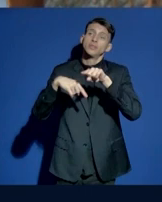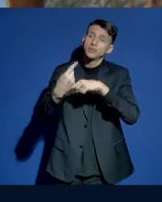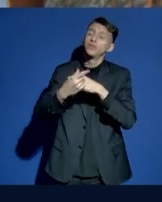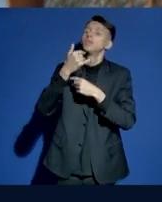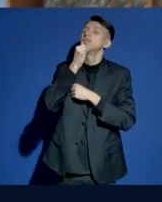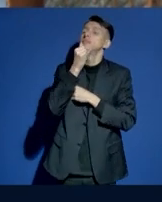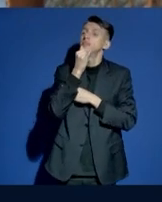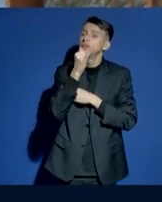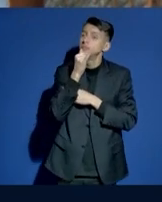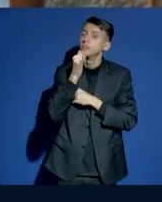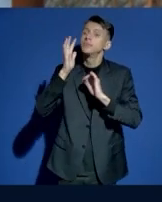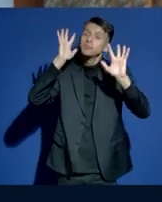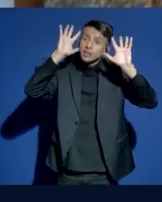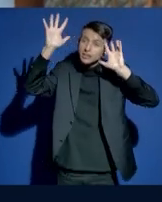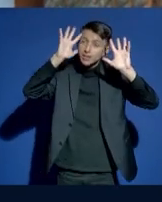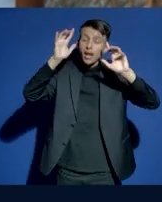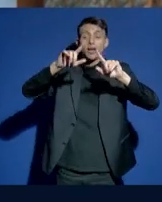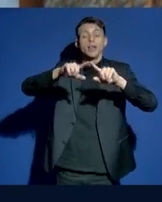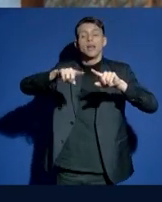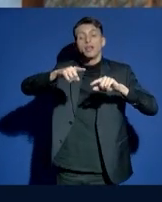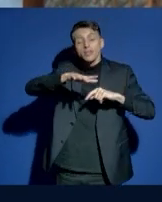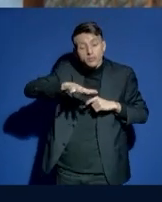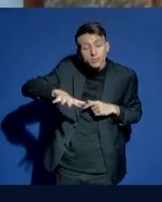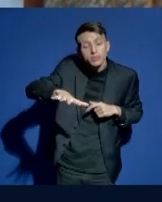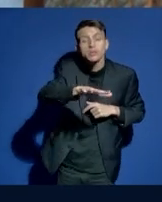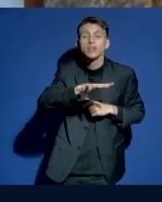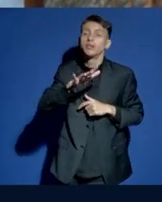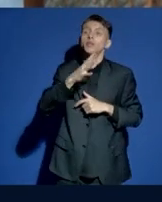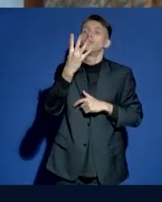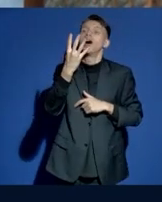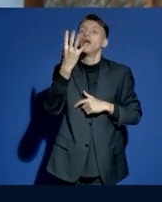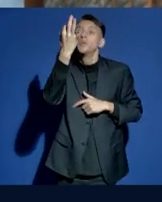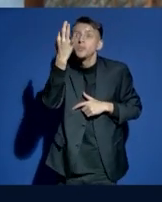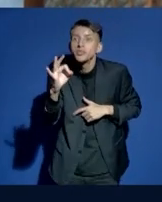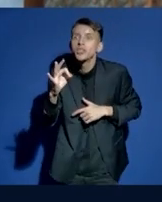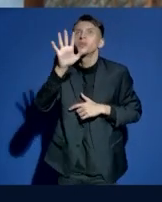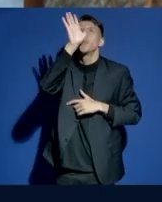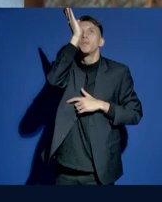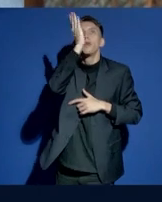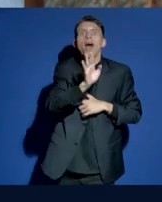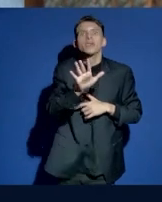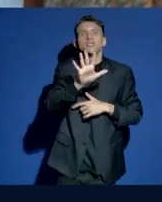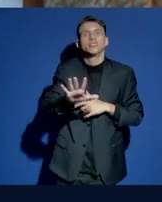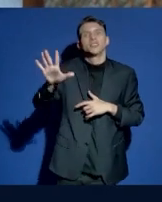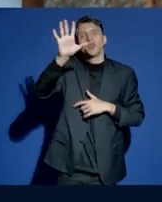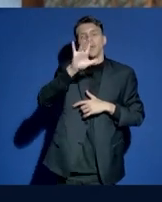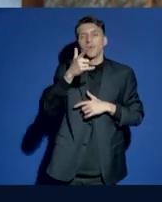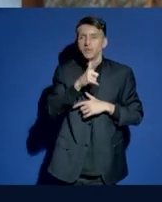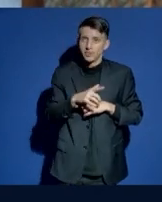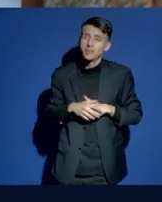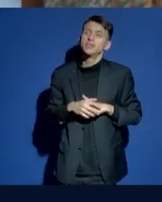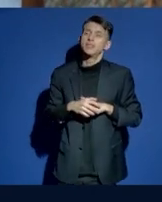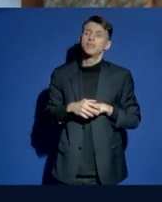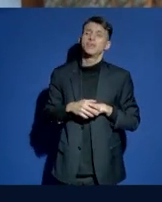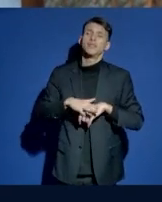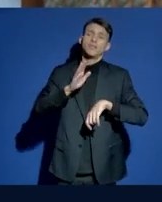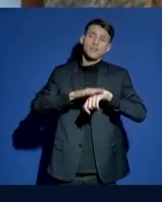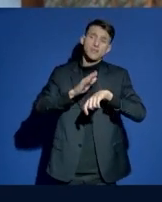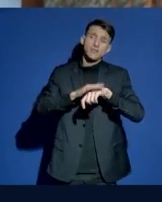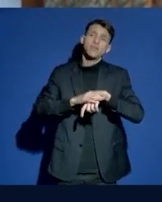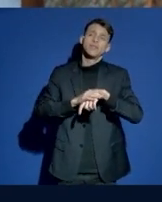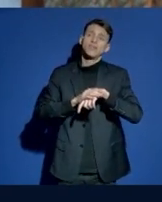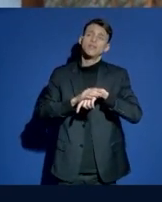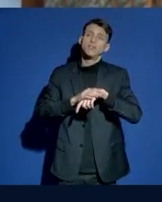para que vamos estender esses 4% por toda a área produtiva do Brasil é uma diferença enorme e esse recurso